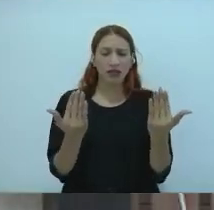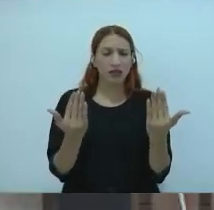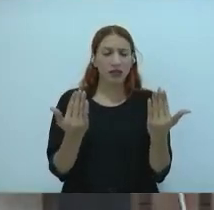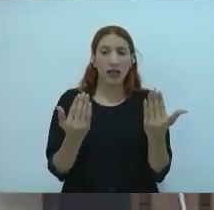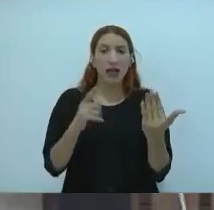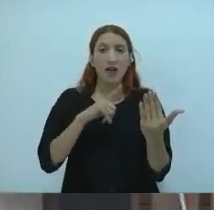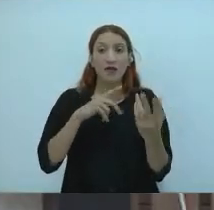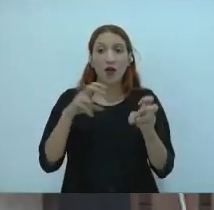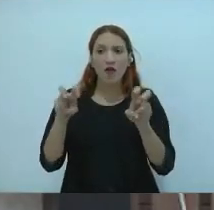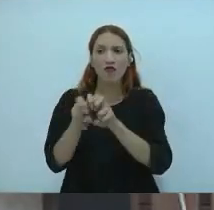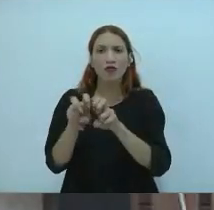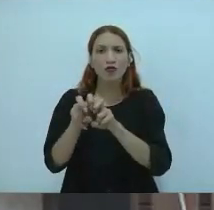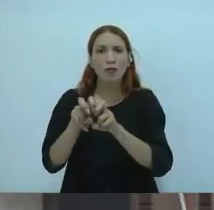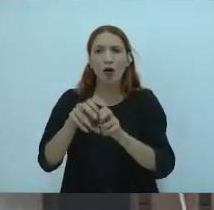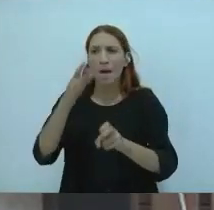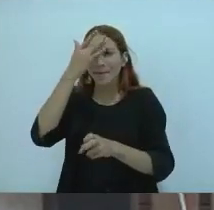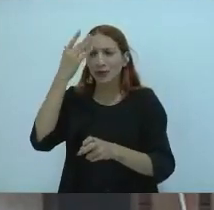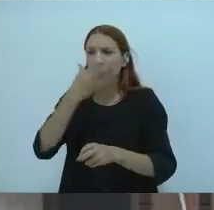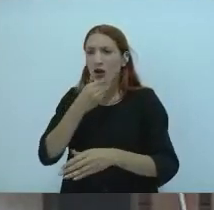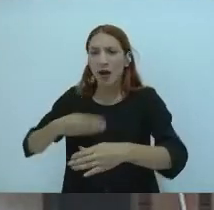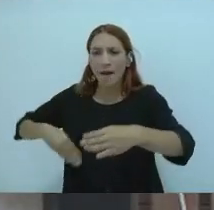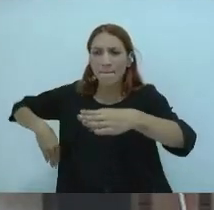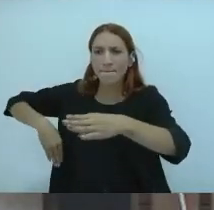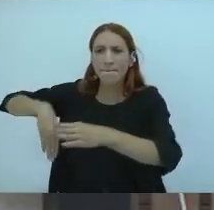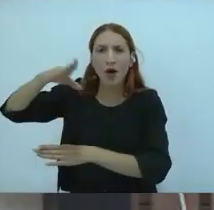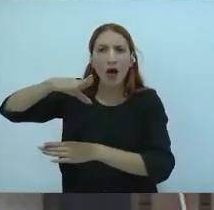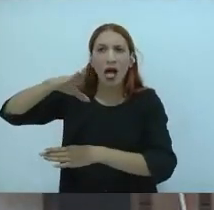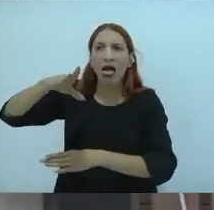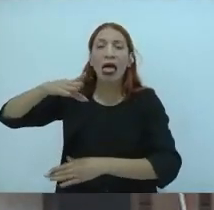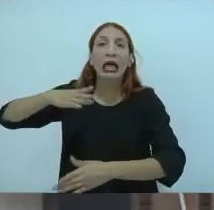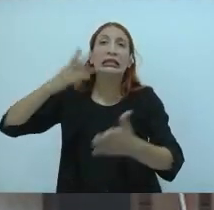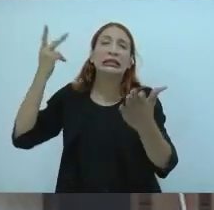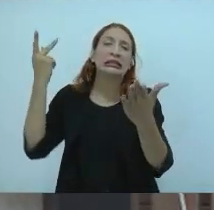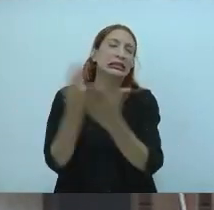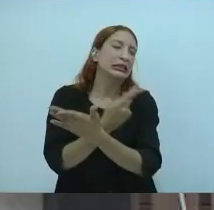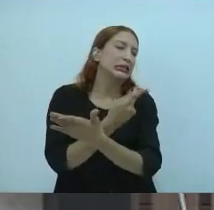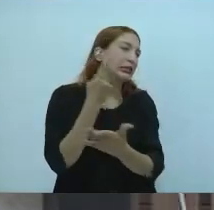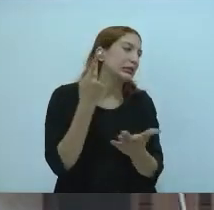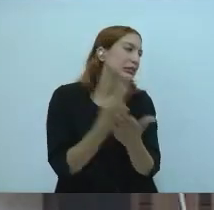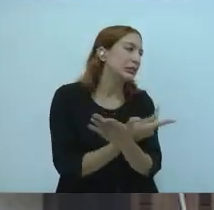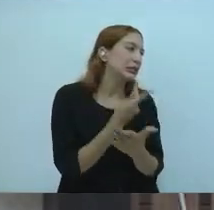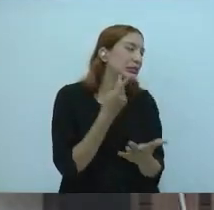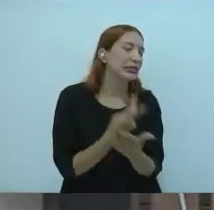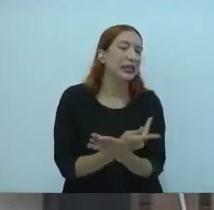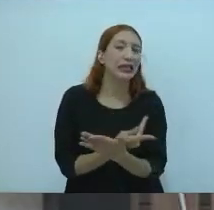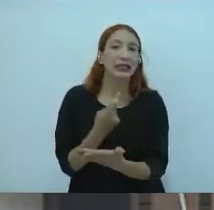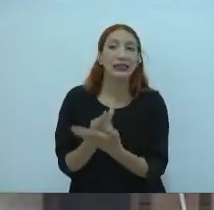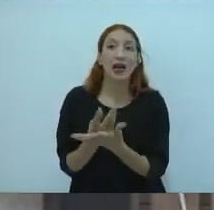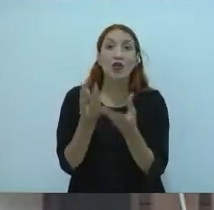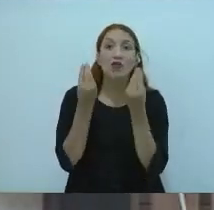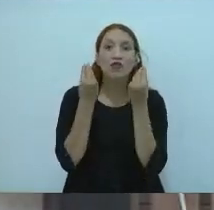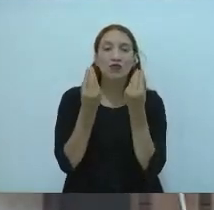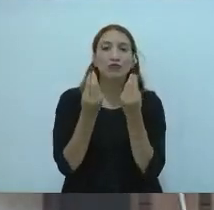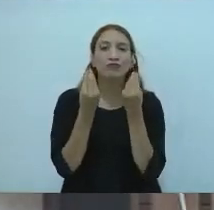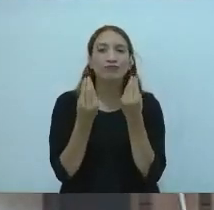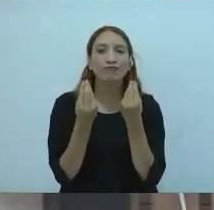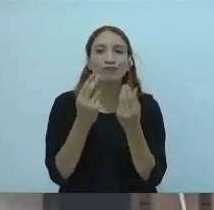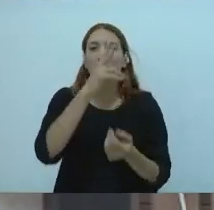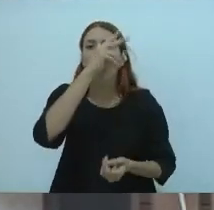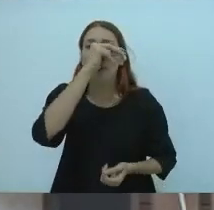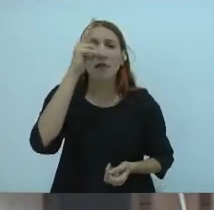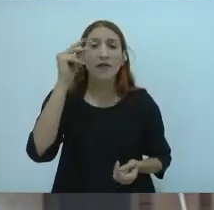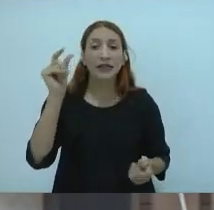pênalti na final de Campeonato e chutasse a bola para pra galera como o gestor se posiciona